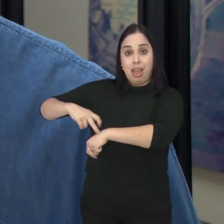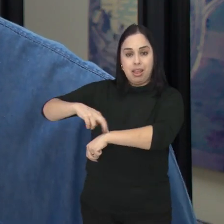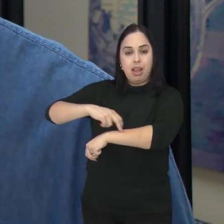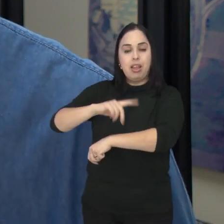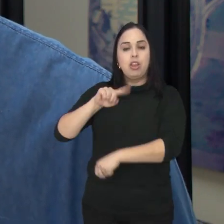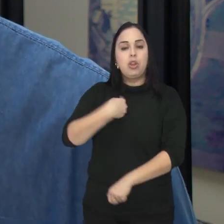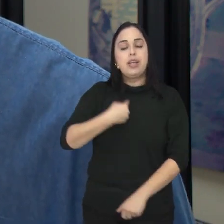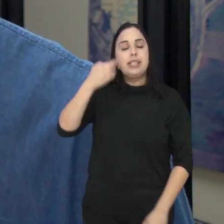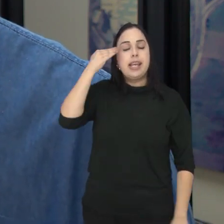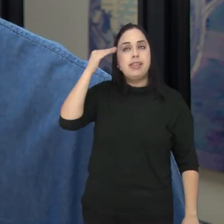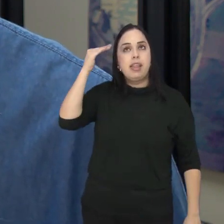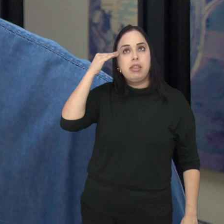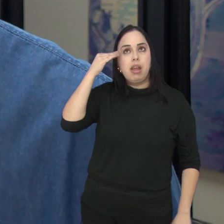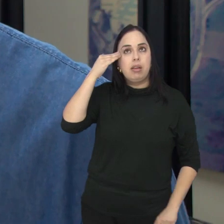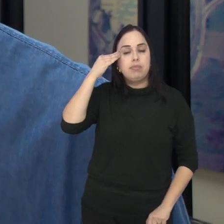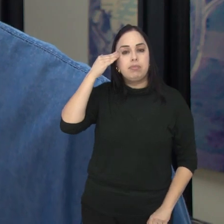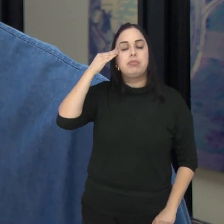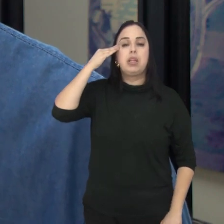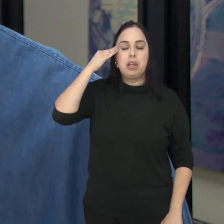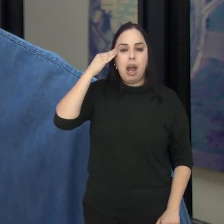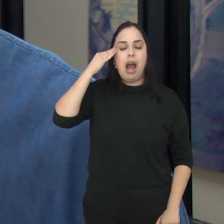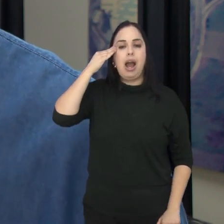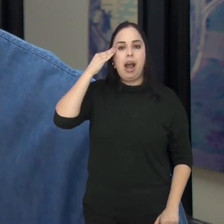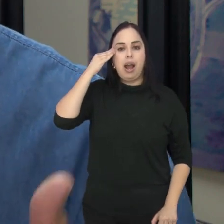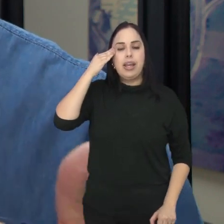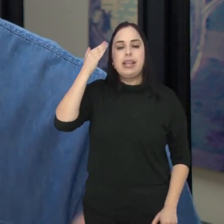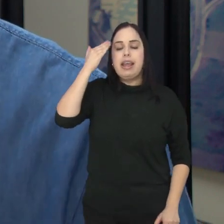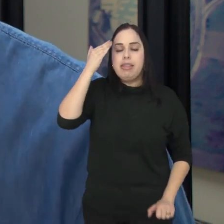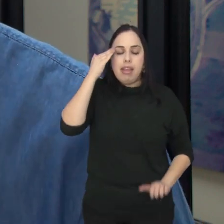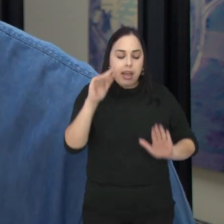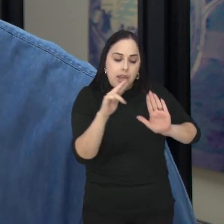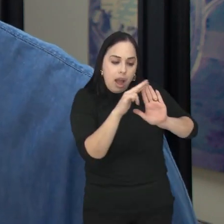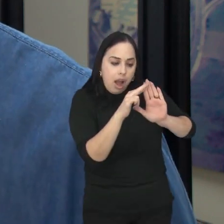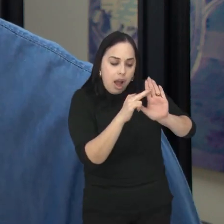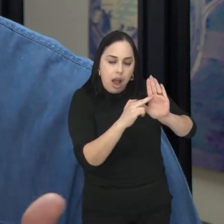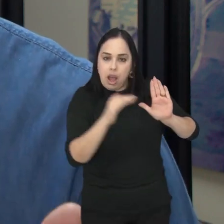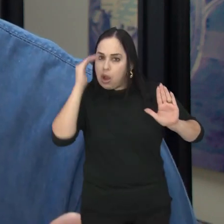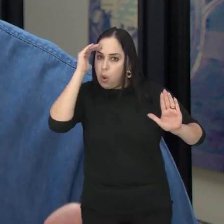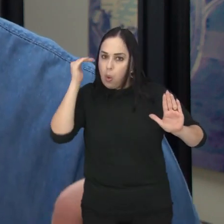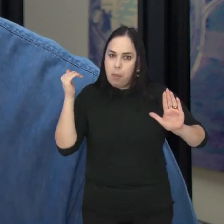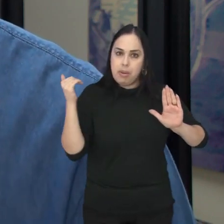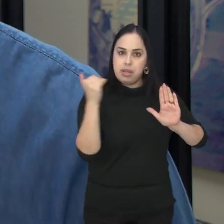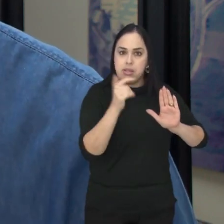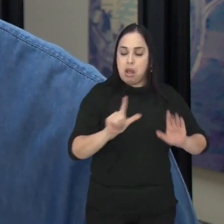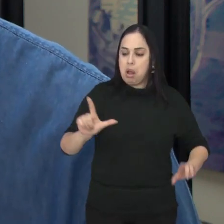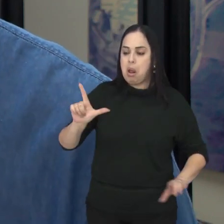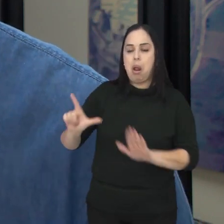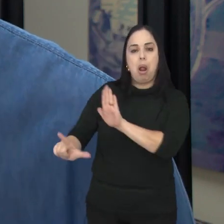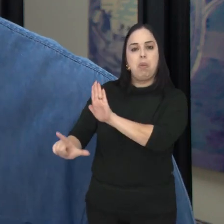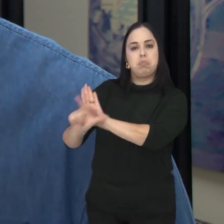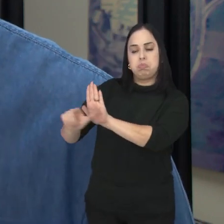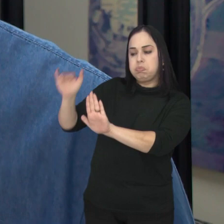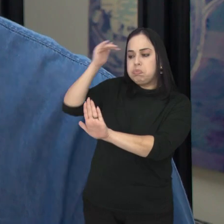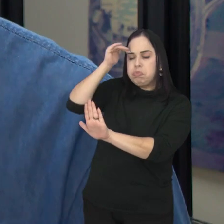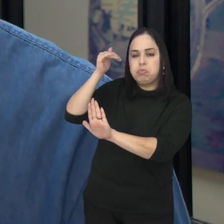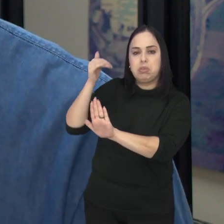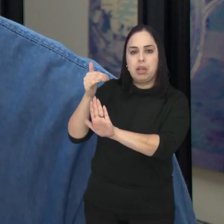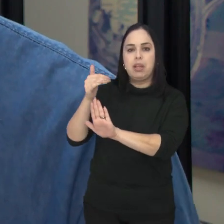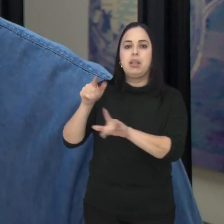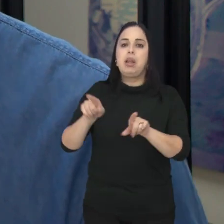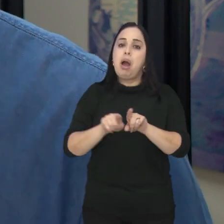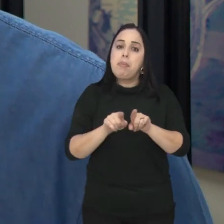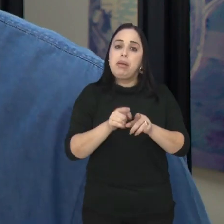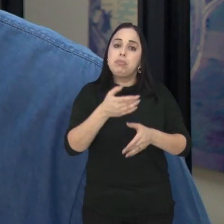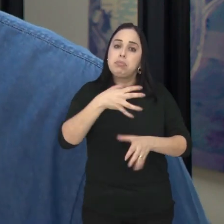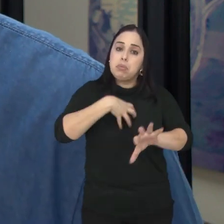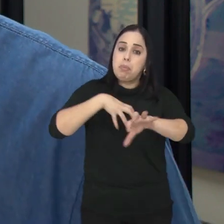a gente entender, participar, estar na regra, atender às leis, poder estar